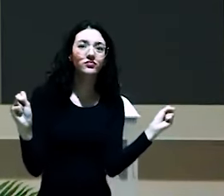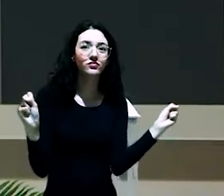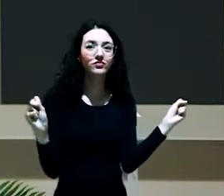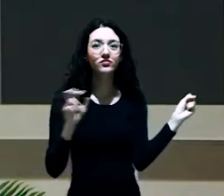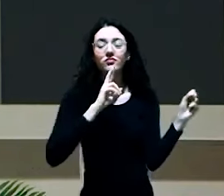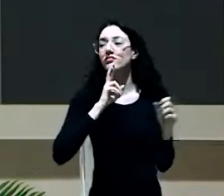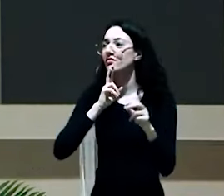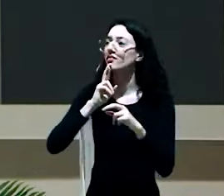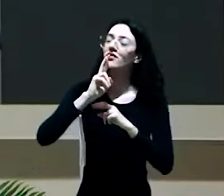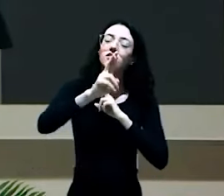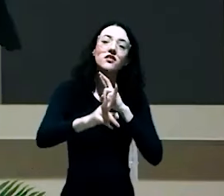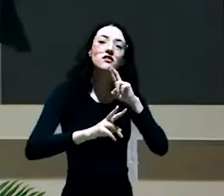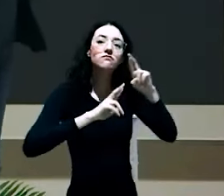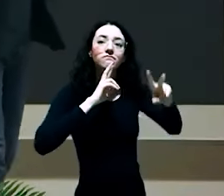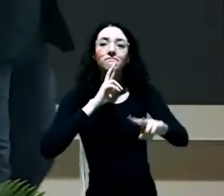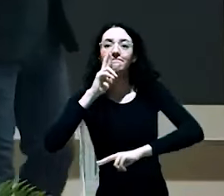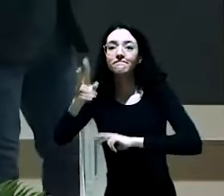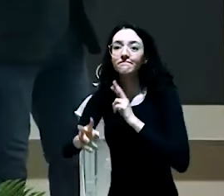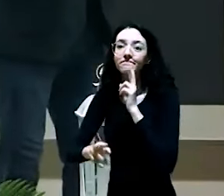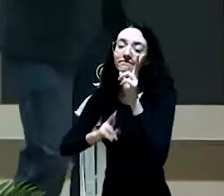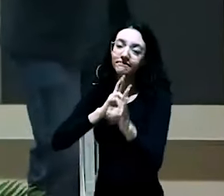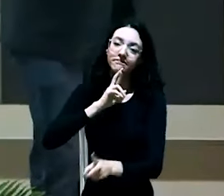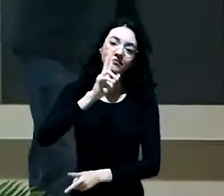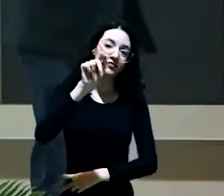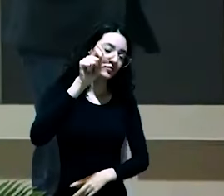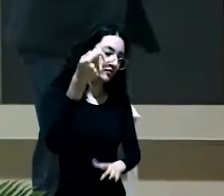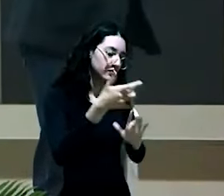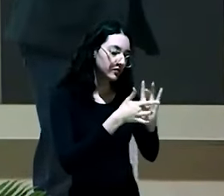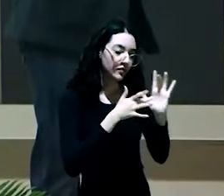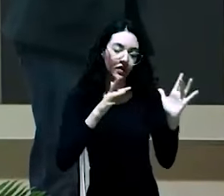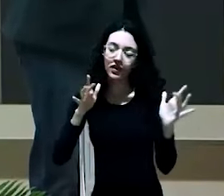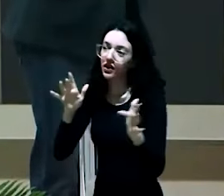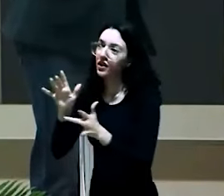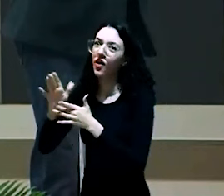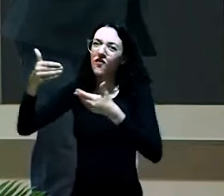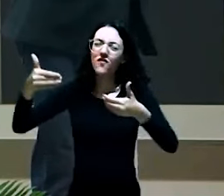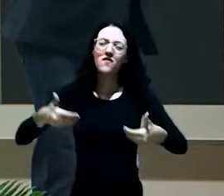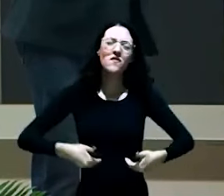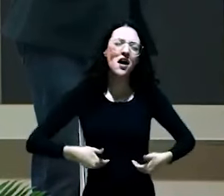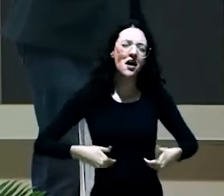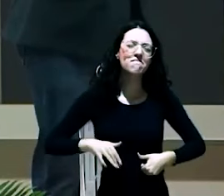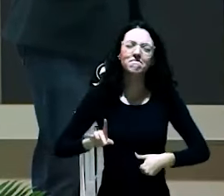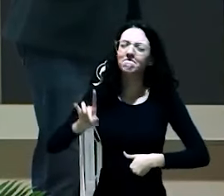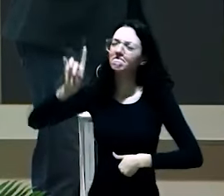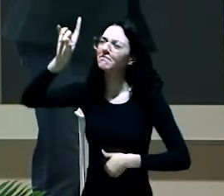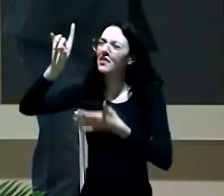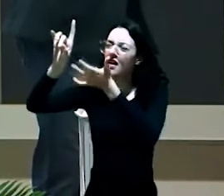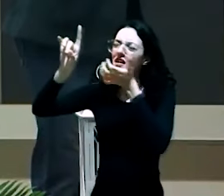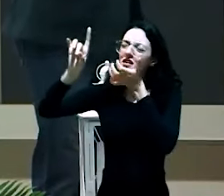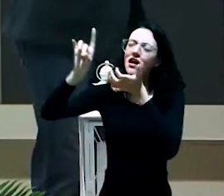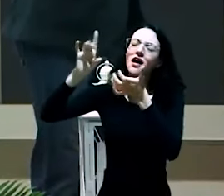língua agora, começa, começa. Em nome de Jesus. Fome, fome da identidade com o Espírito Santo.